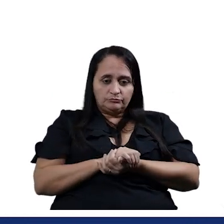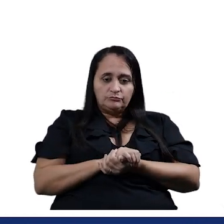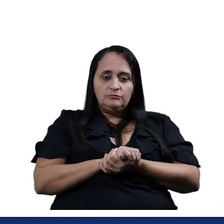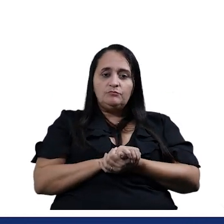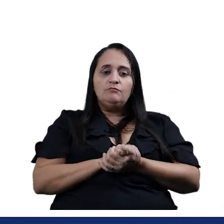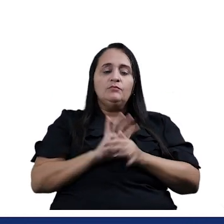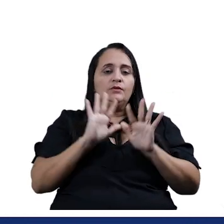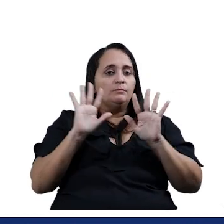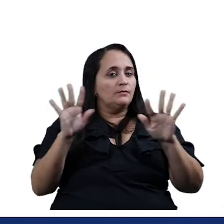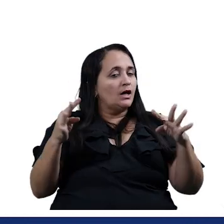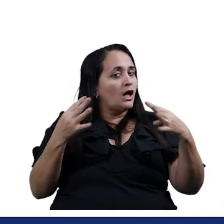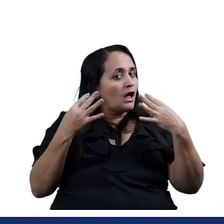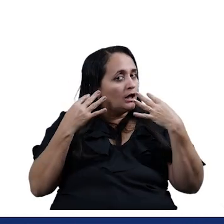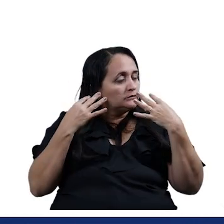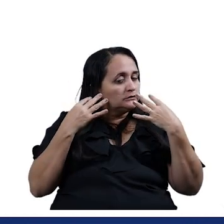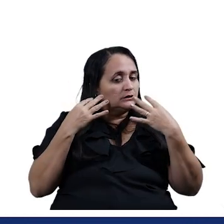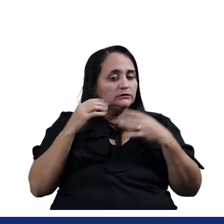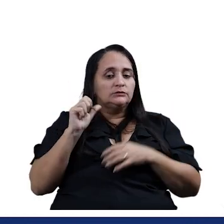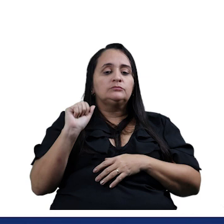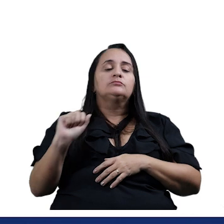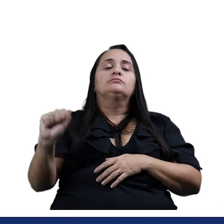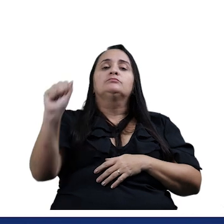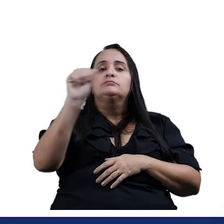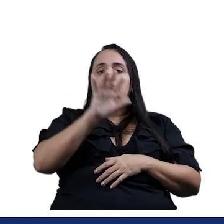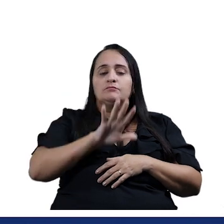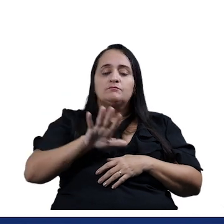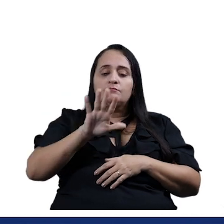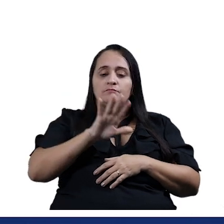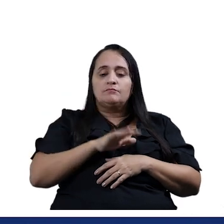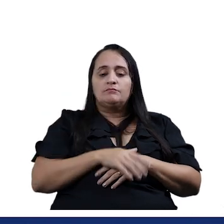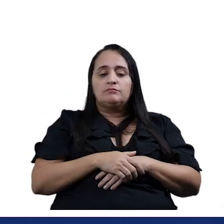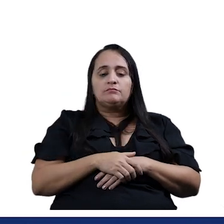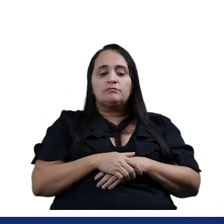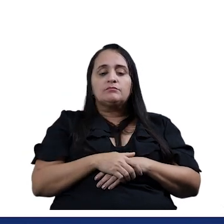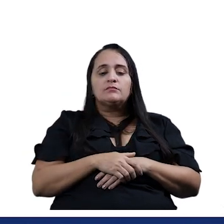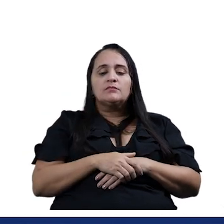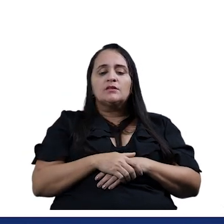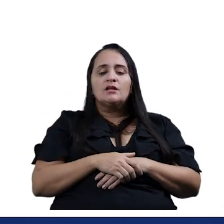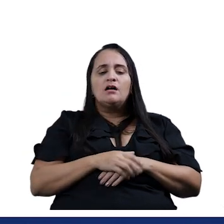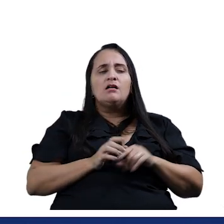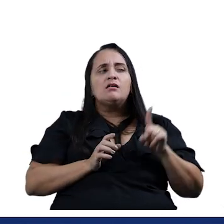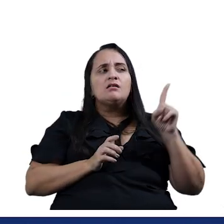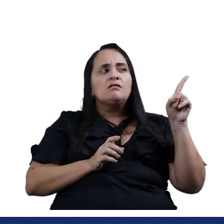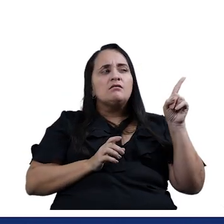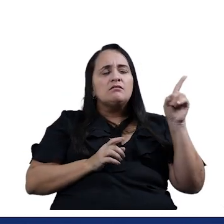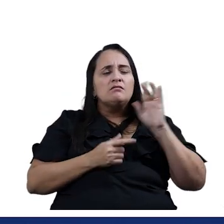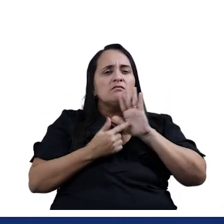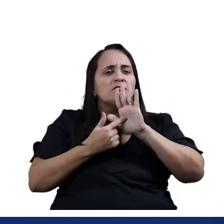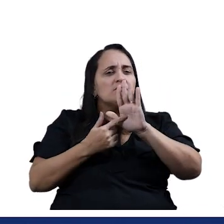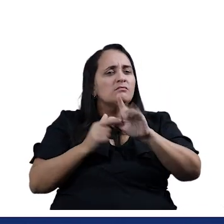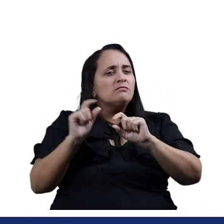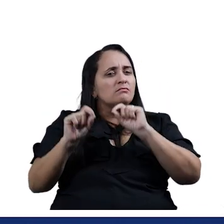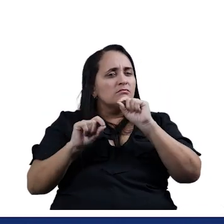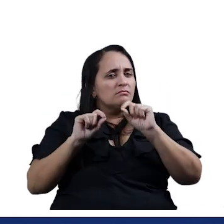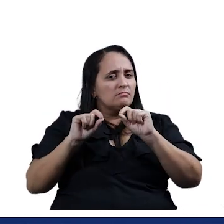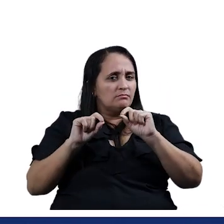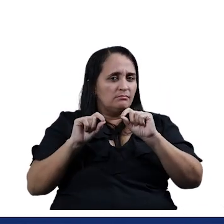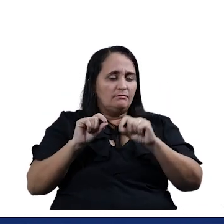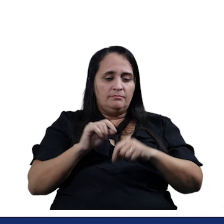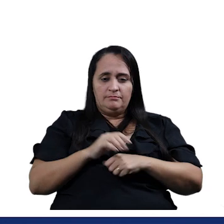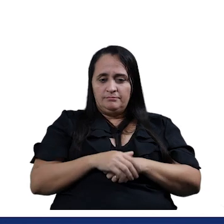imagem, tá? Essa imagem aqui lhe diz muito. Então, onde você vê essa imagem, você